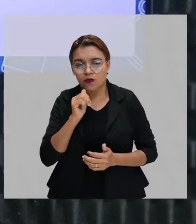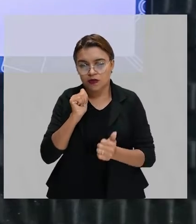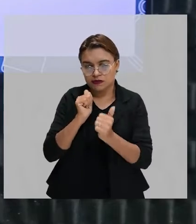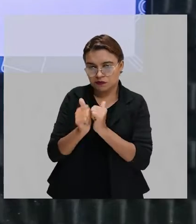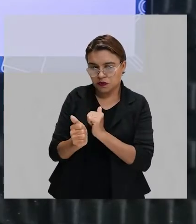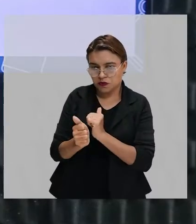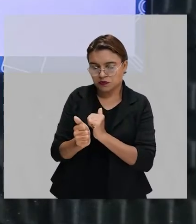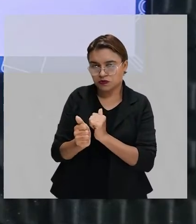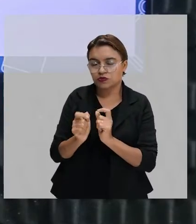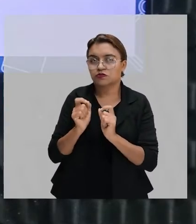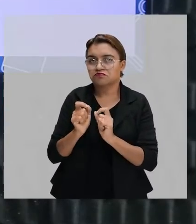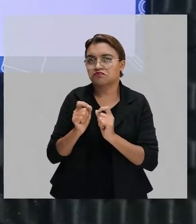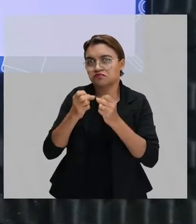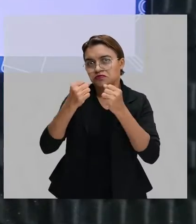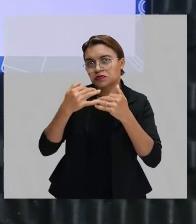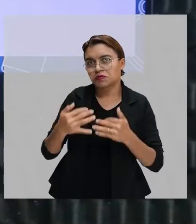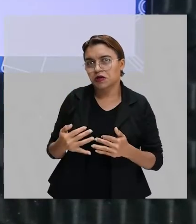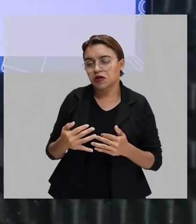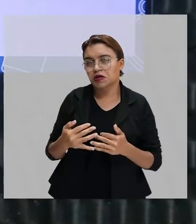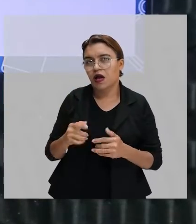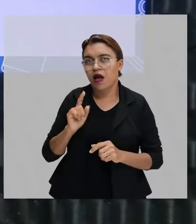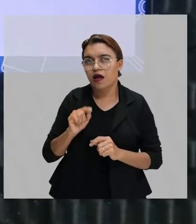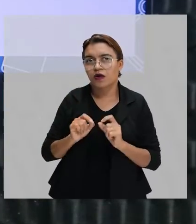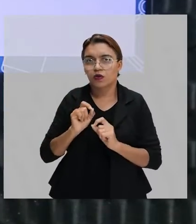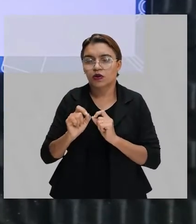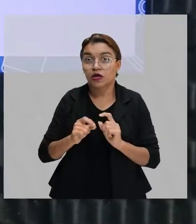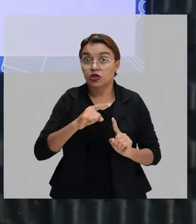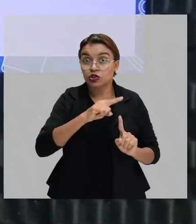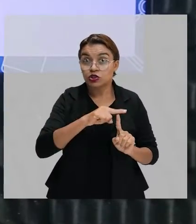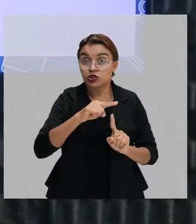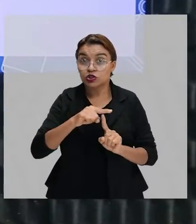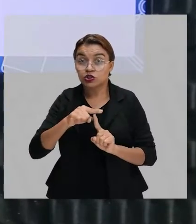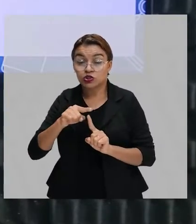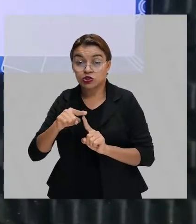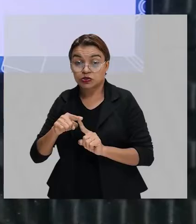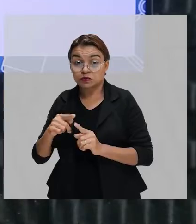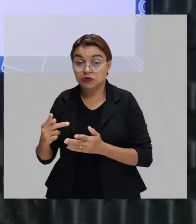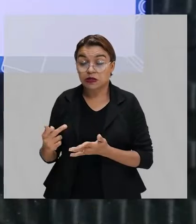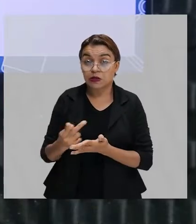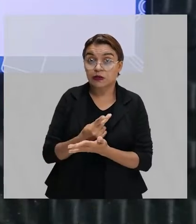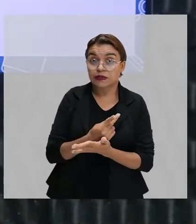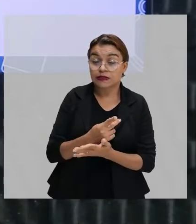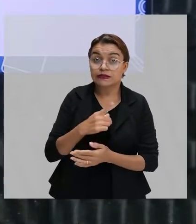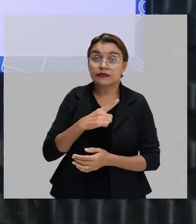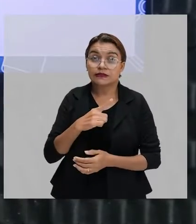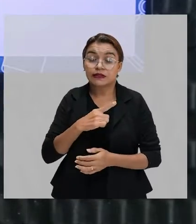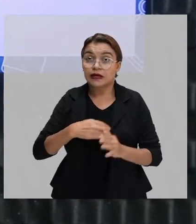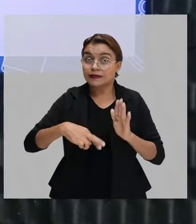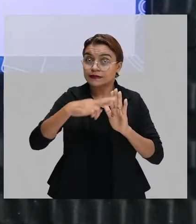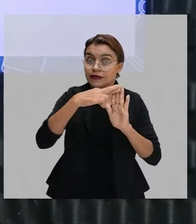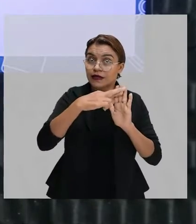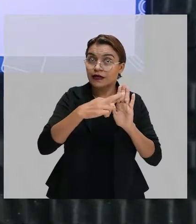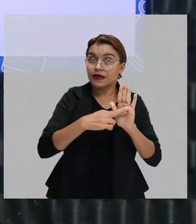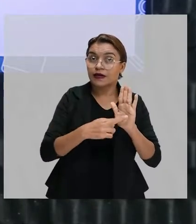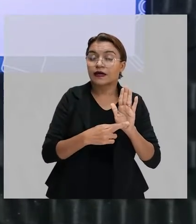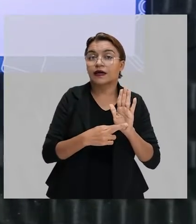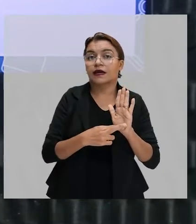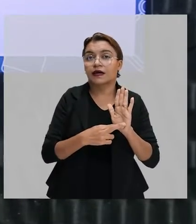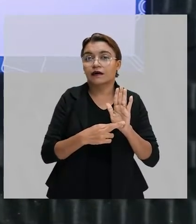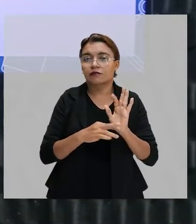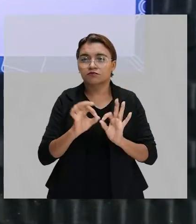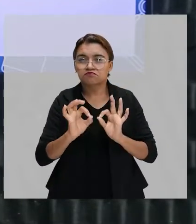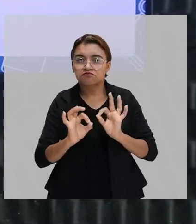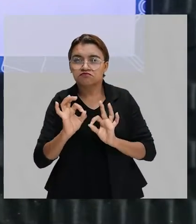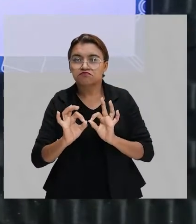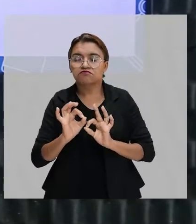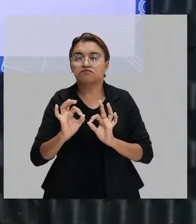esporte como são modalidades que acontecem a lei que existem suas regras seus regulamentos